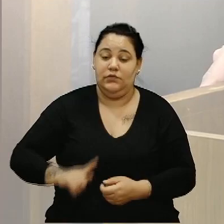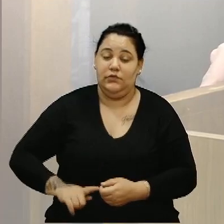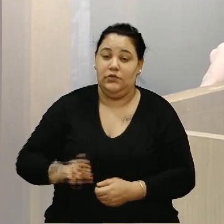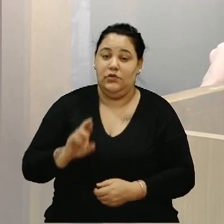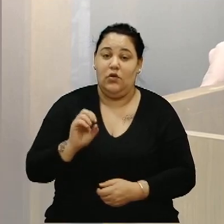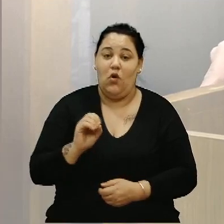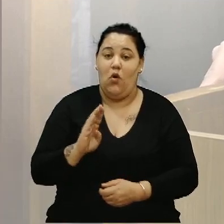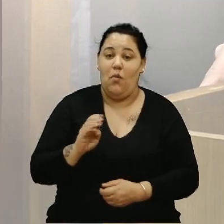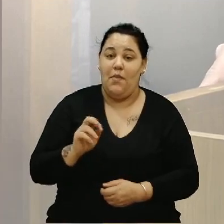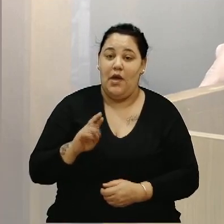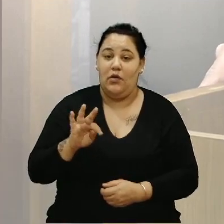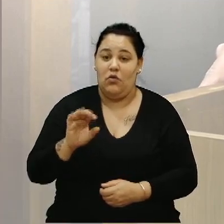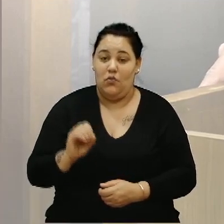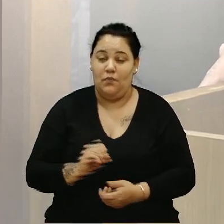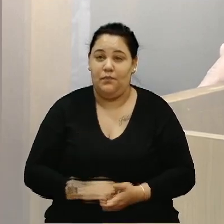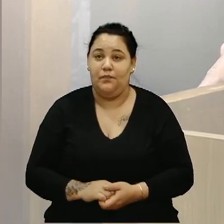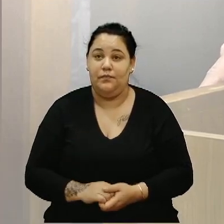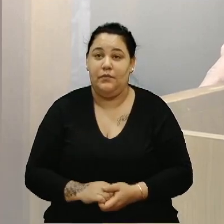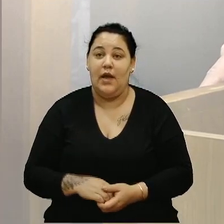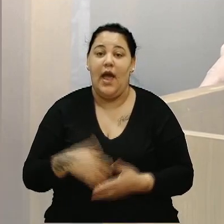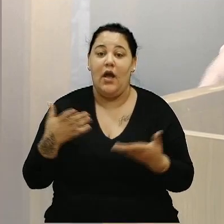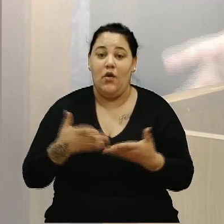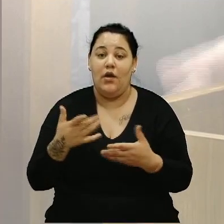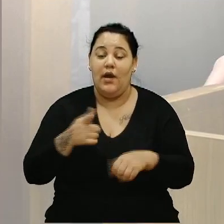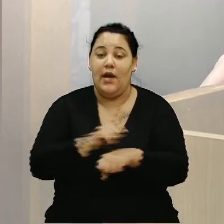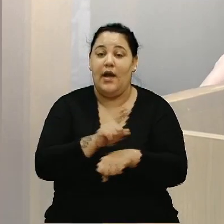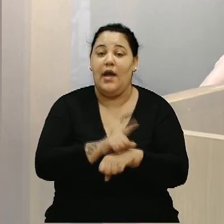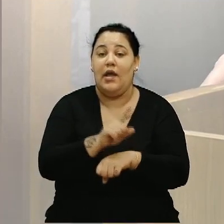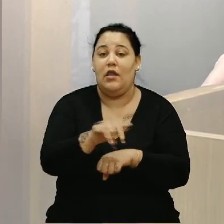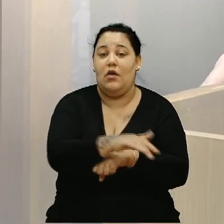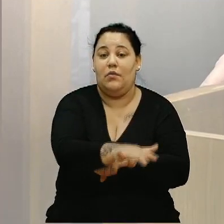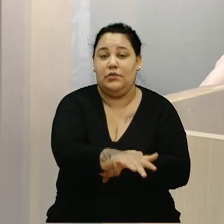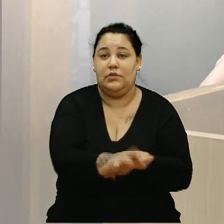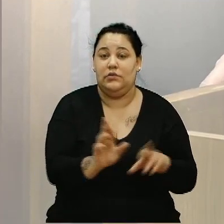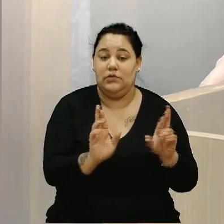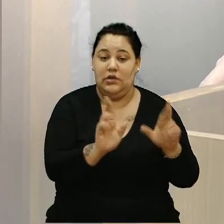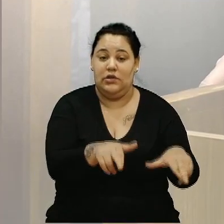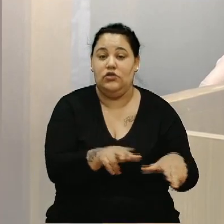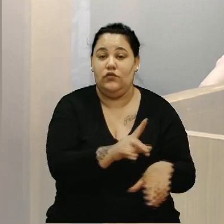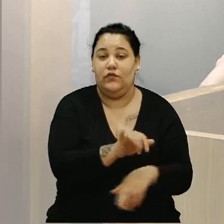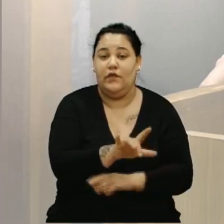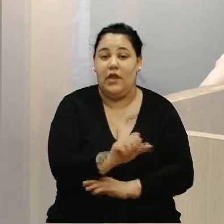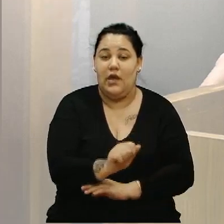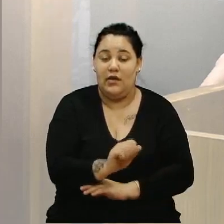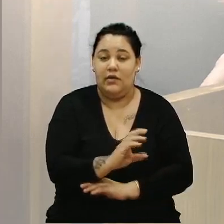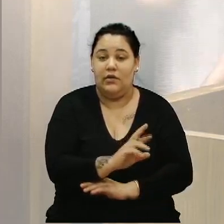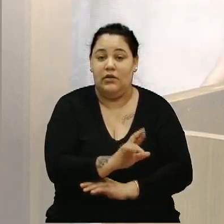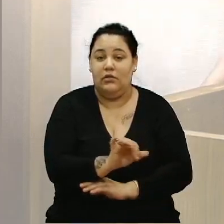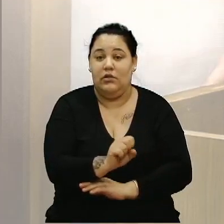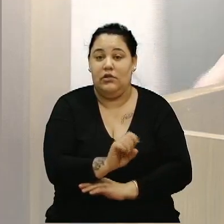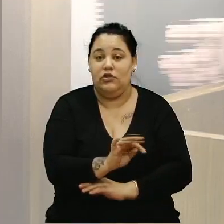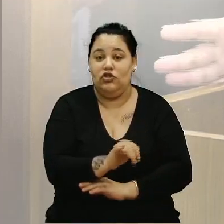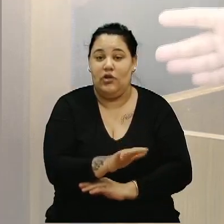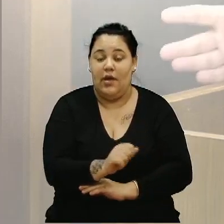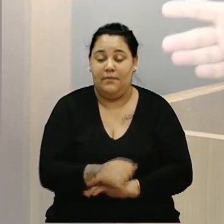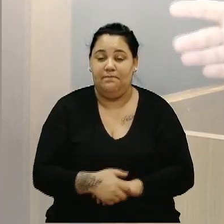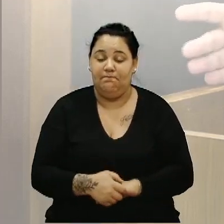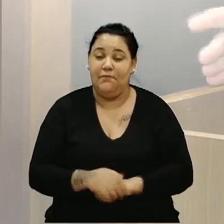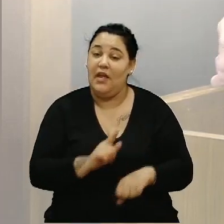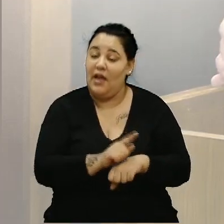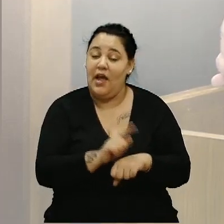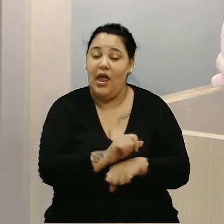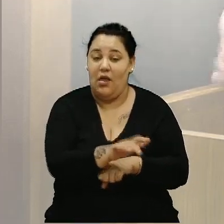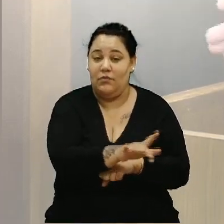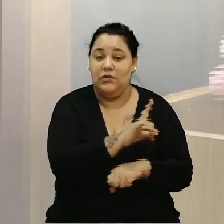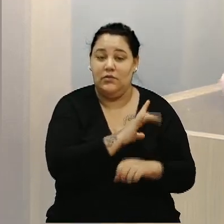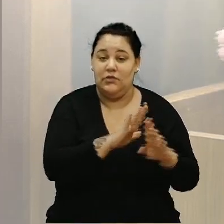Silveira. Vamos para Galópolis e para a região de Vila Cristina. Em Galópolis, nós temos uma escola